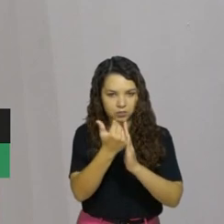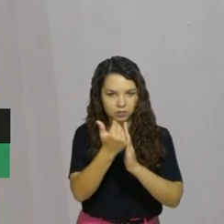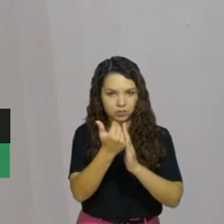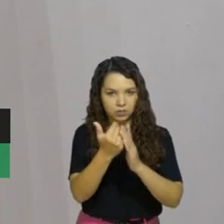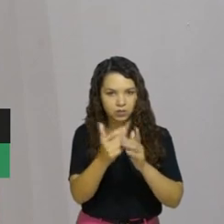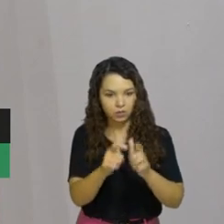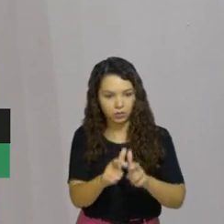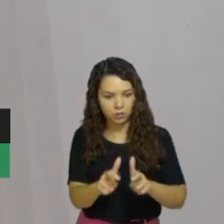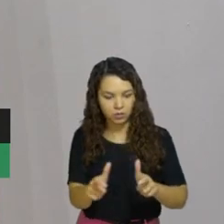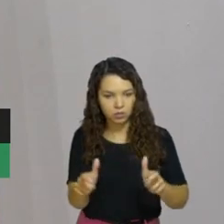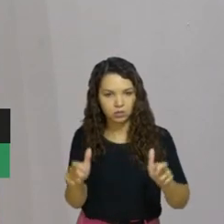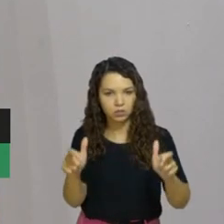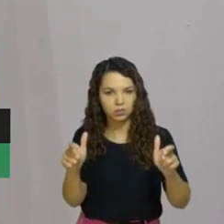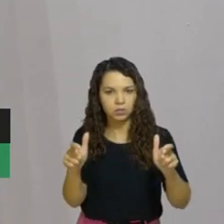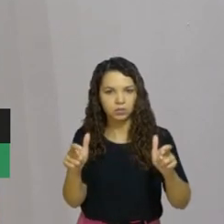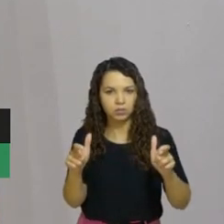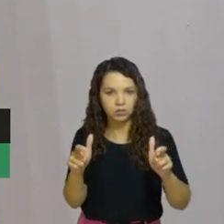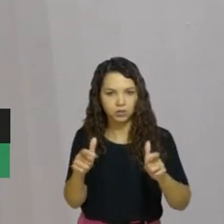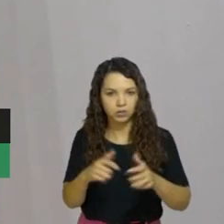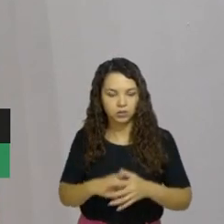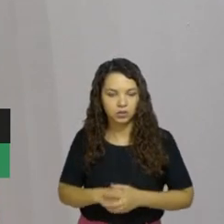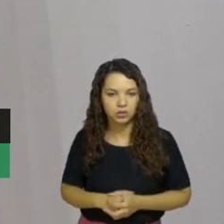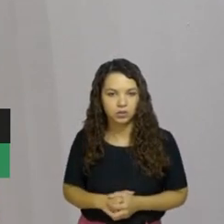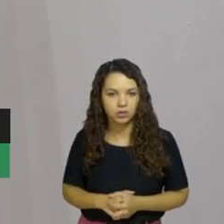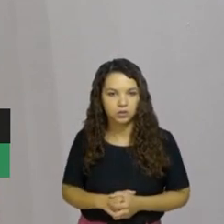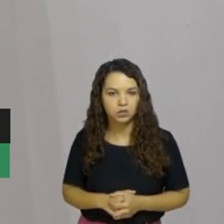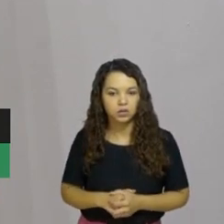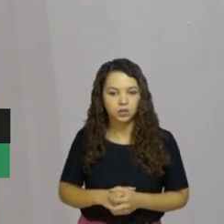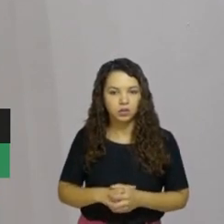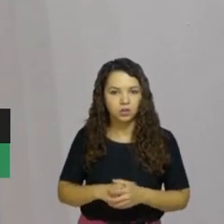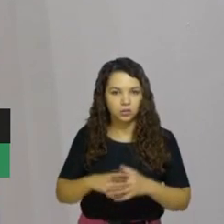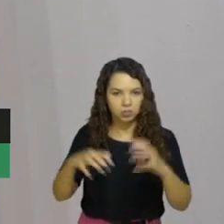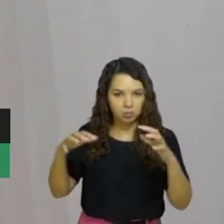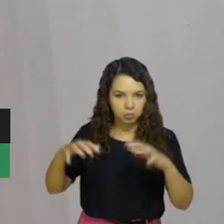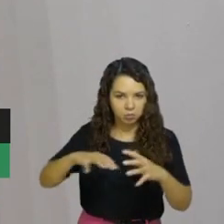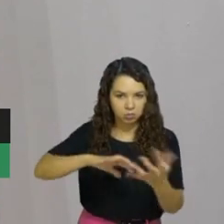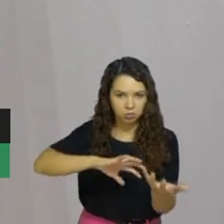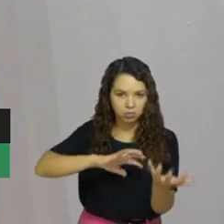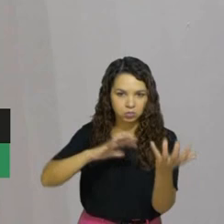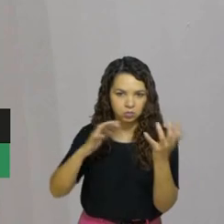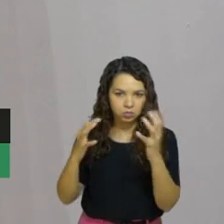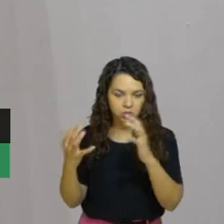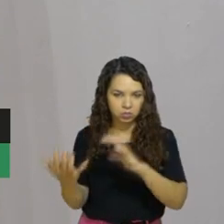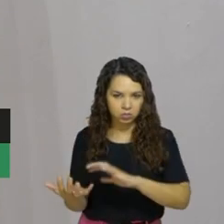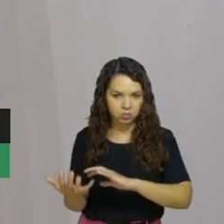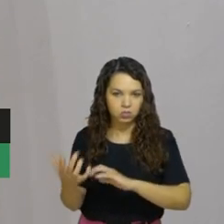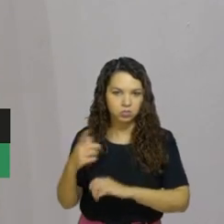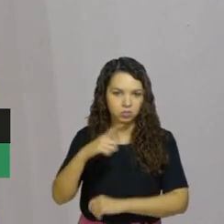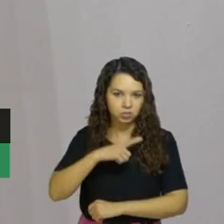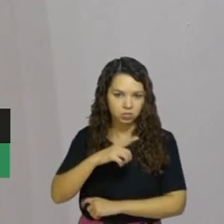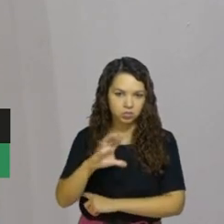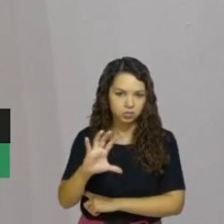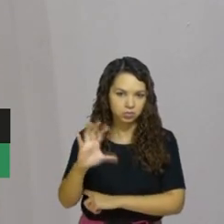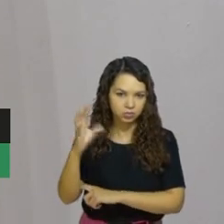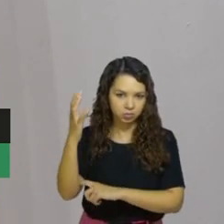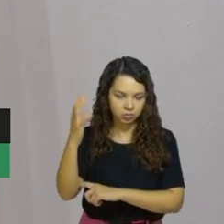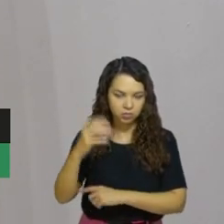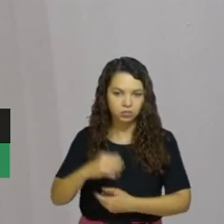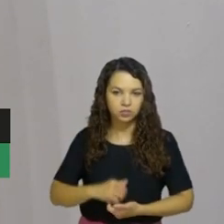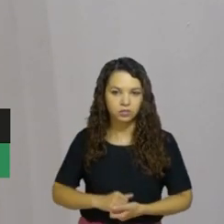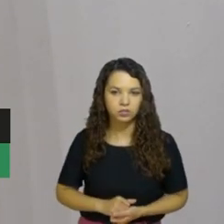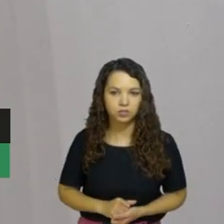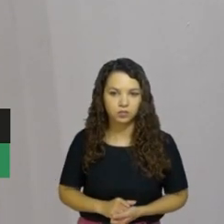acentuados e acentuadas estes desastres que ora estamos enfrentando. Há quem